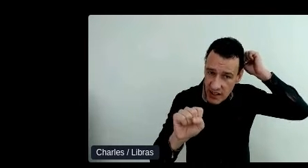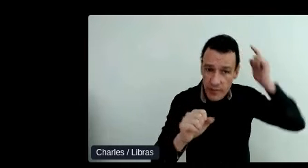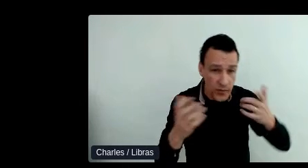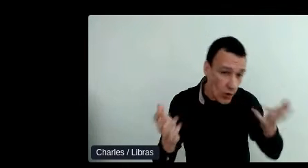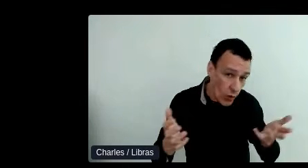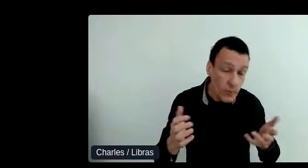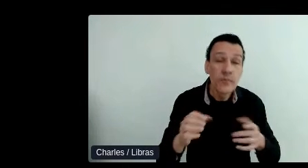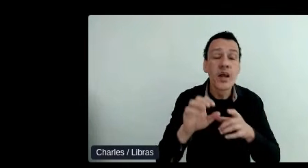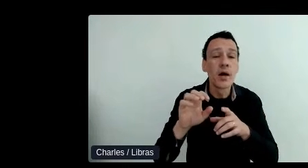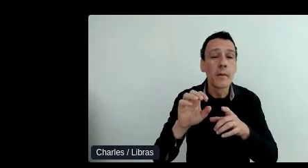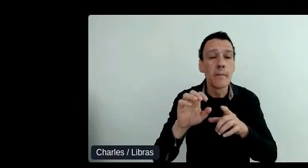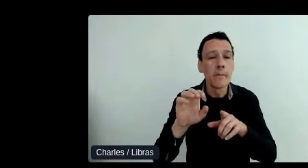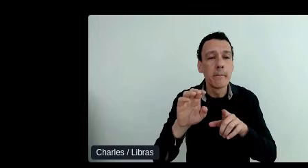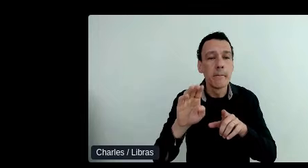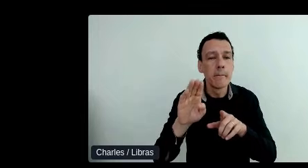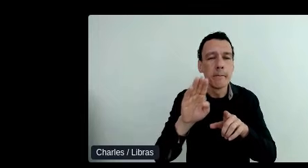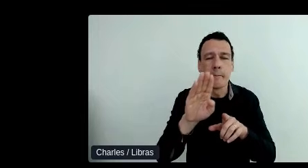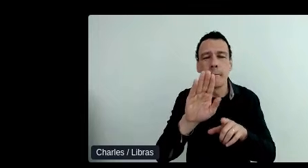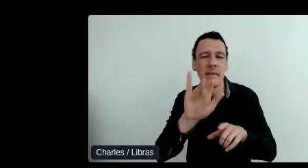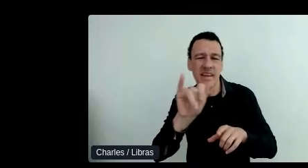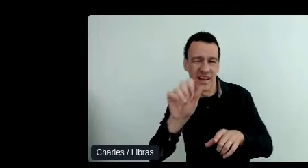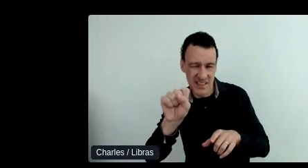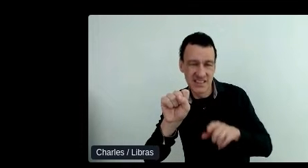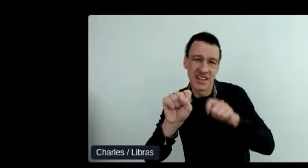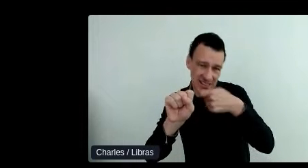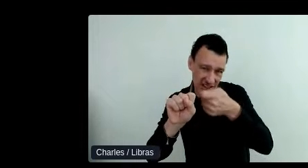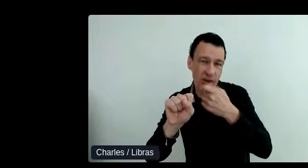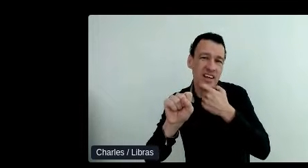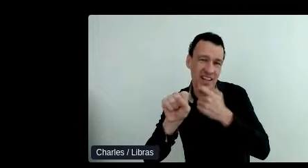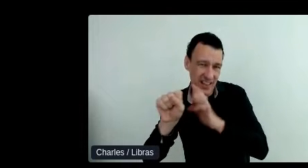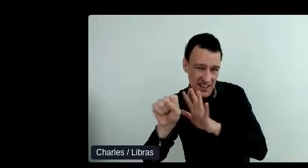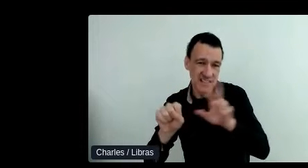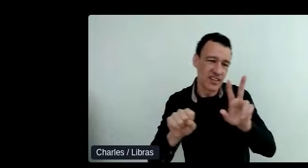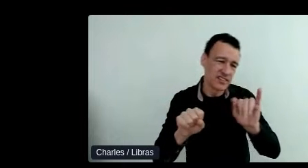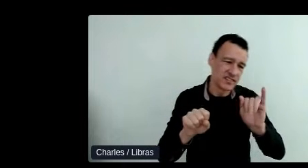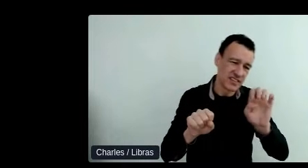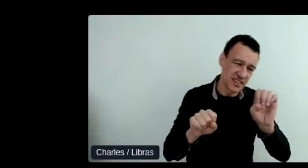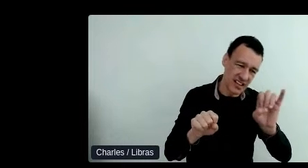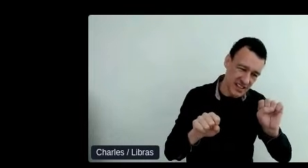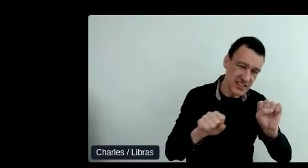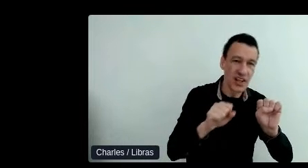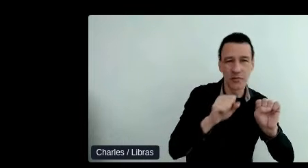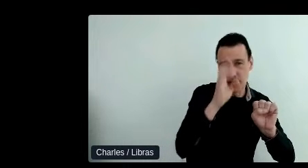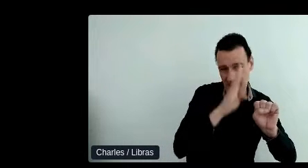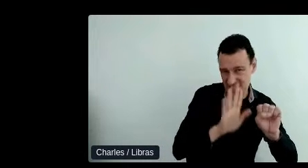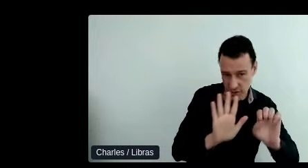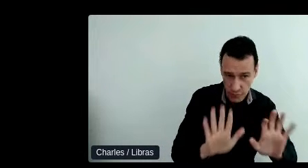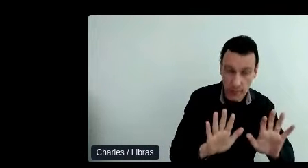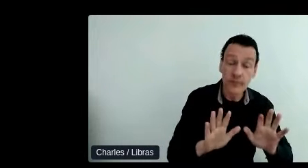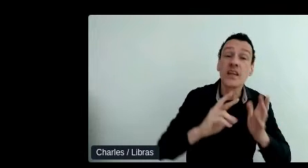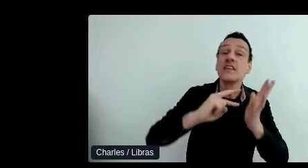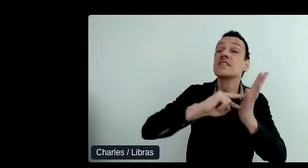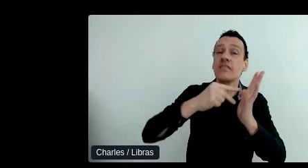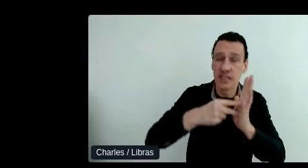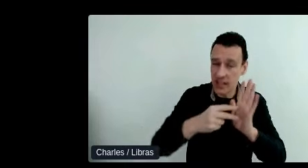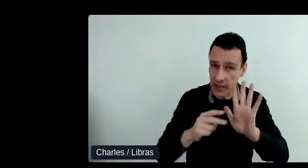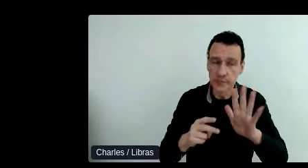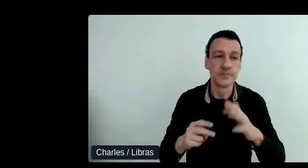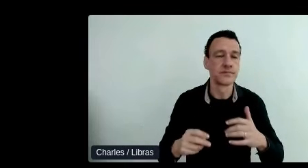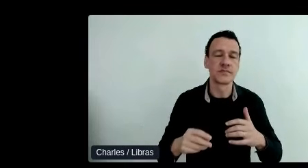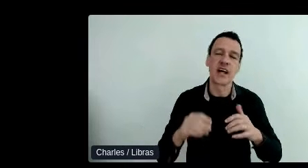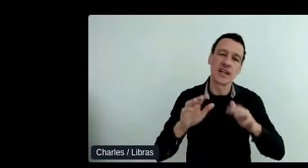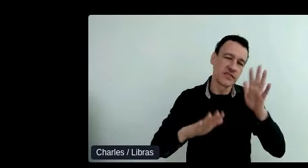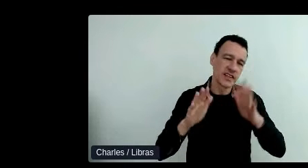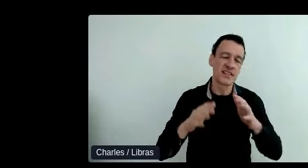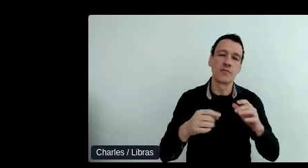em inglês. O que seria o viés? O viés é a distorção do dado, sabe? Quando o viés está alto,